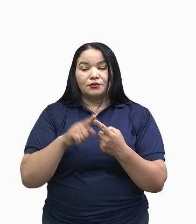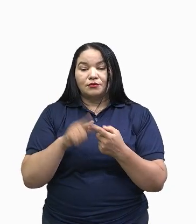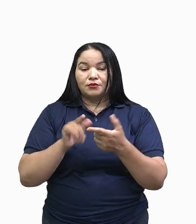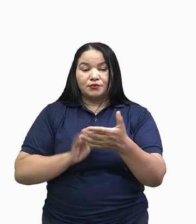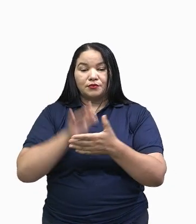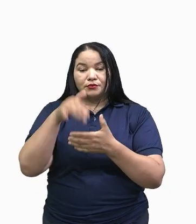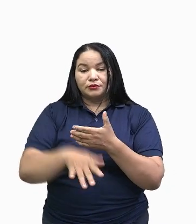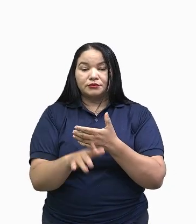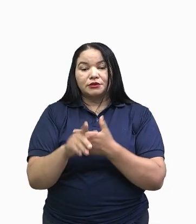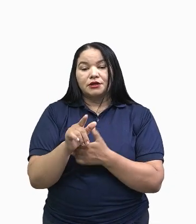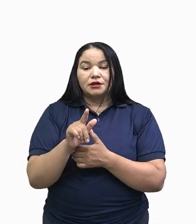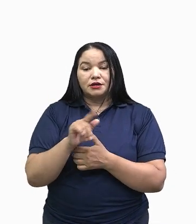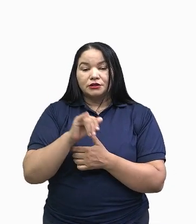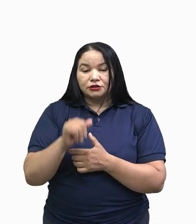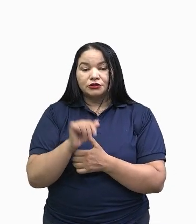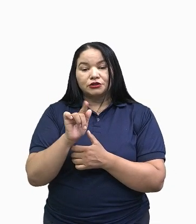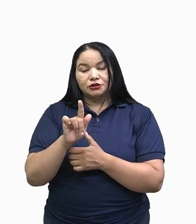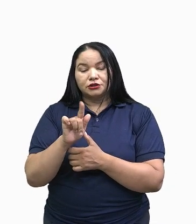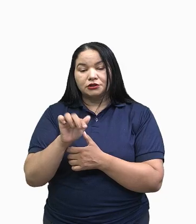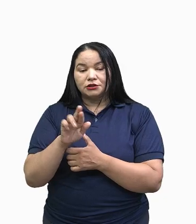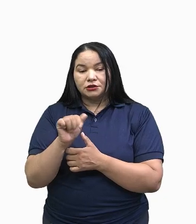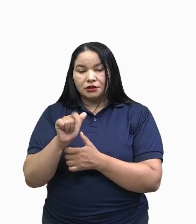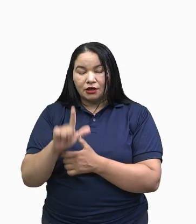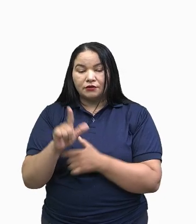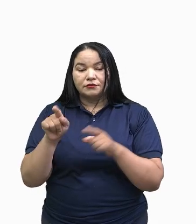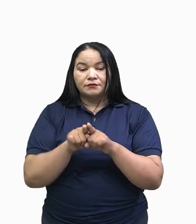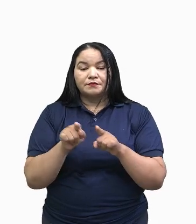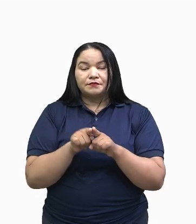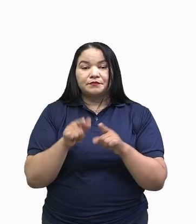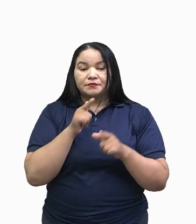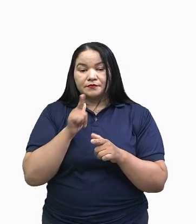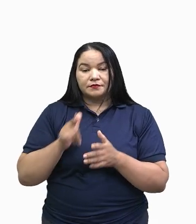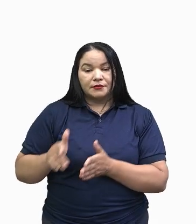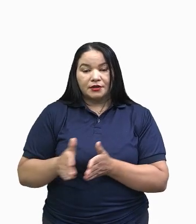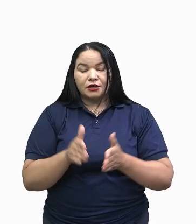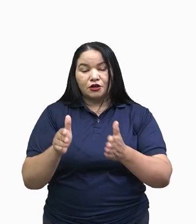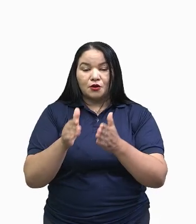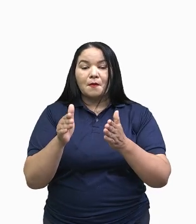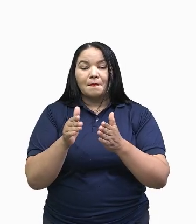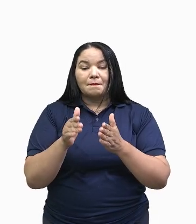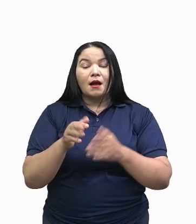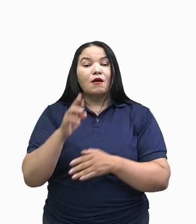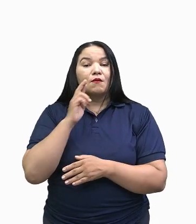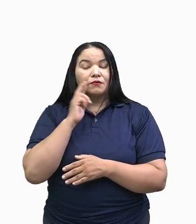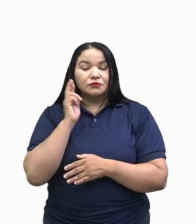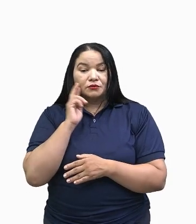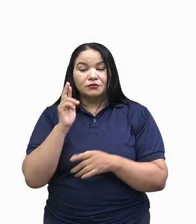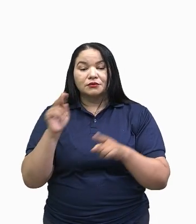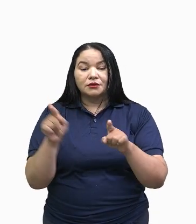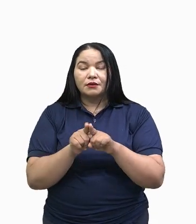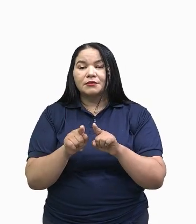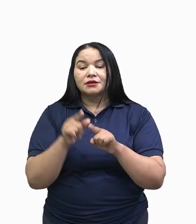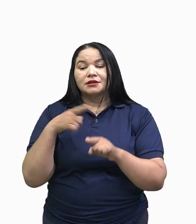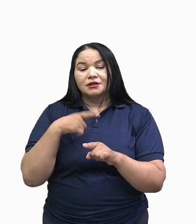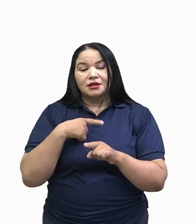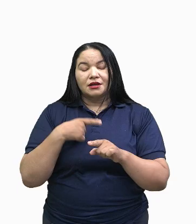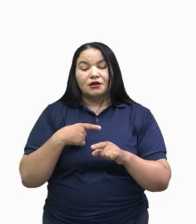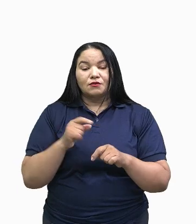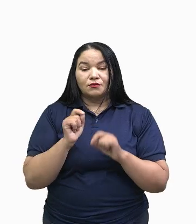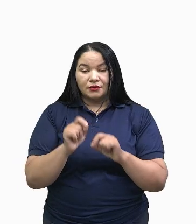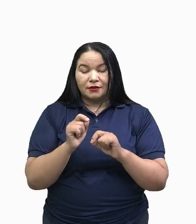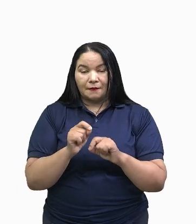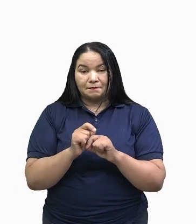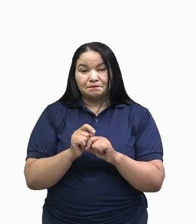Santo Antônio, né, que ambas lá no Rio Madeira, em Rondônia, e juntas concentram grande parte da